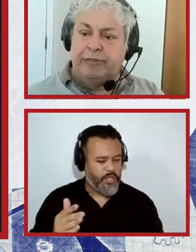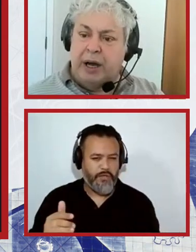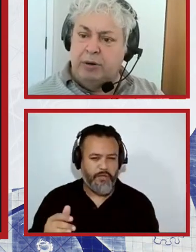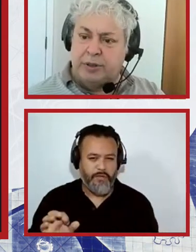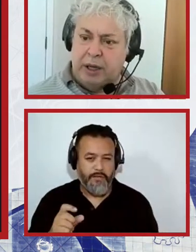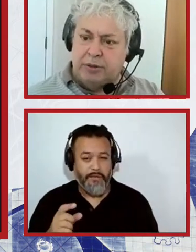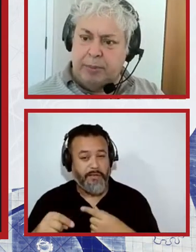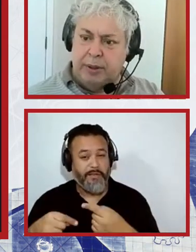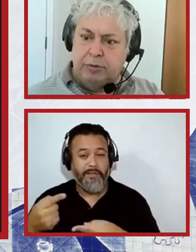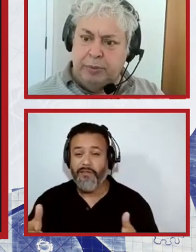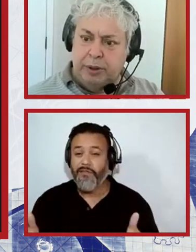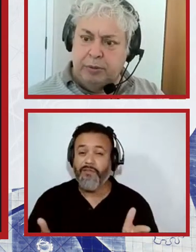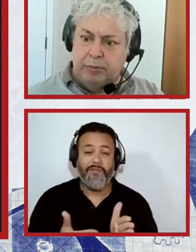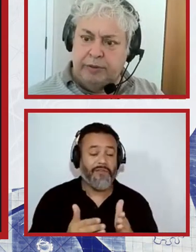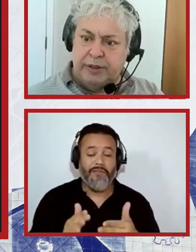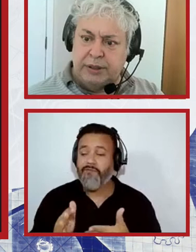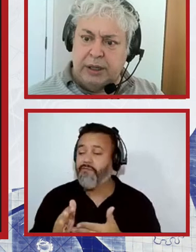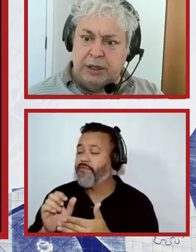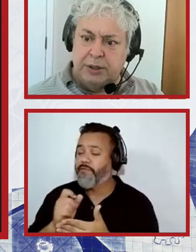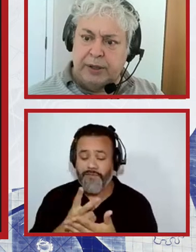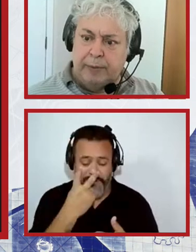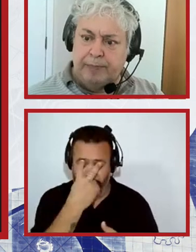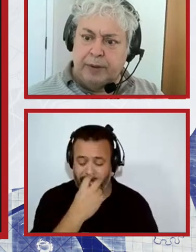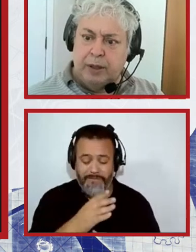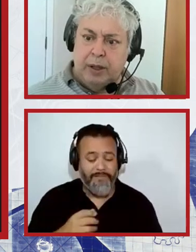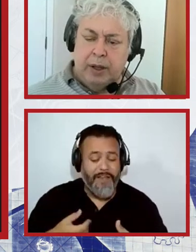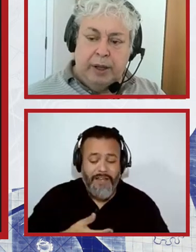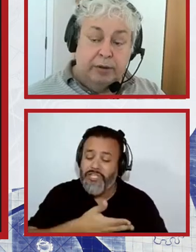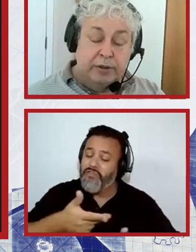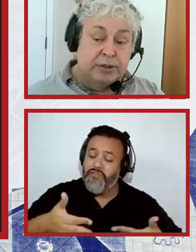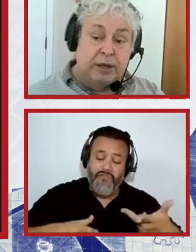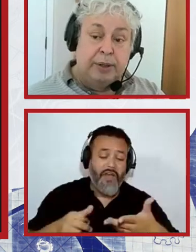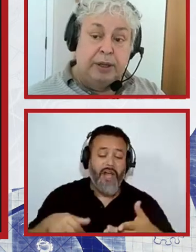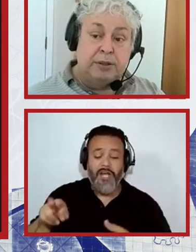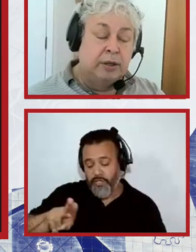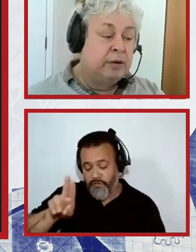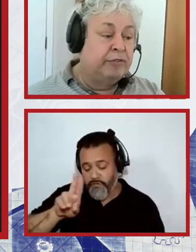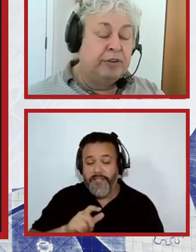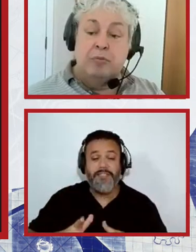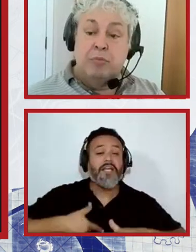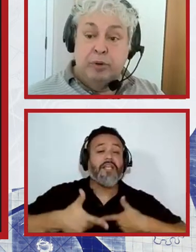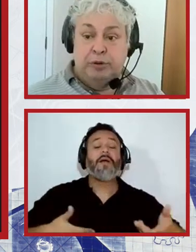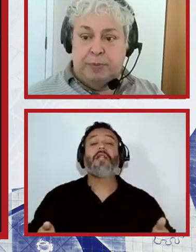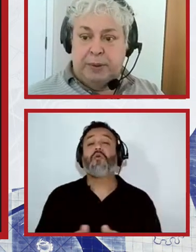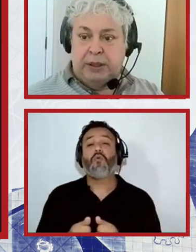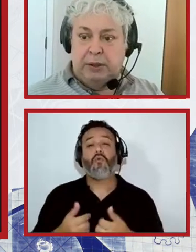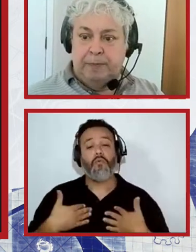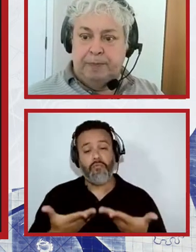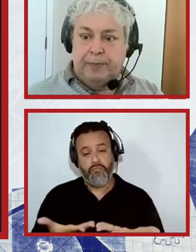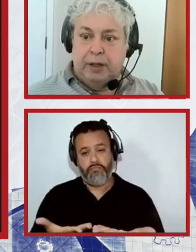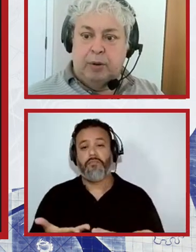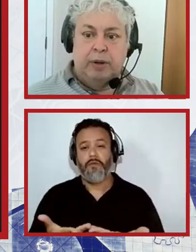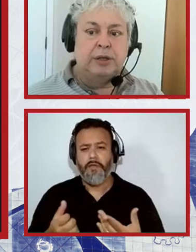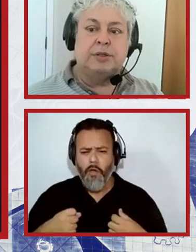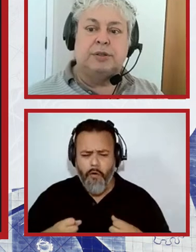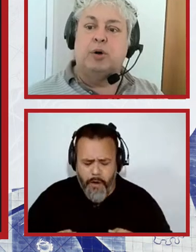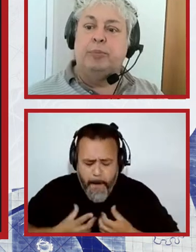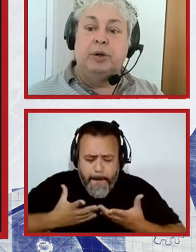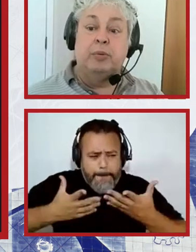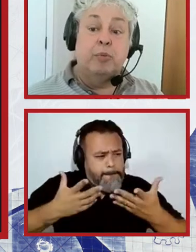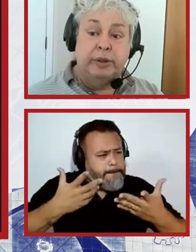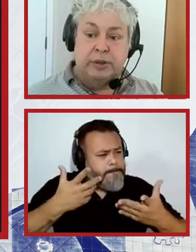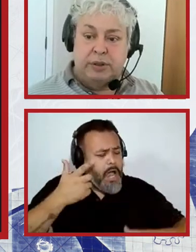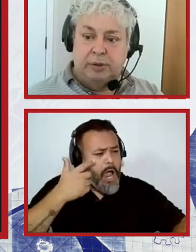inimagináveis. Eu tenho vários cegos trabalhando comigo na universidade, tá? E eu, sinceramente, fico muito espantado. Bom,